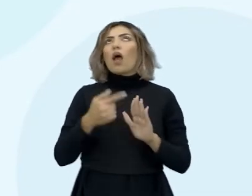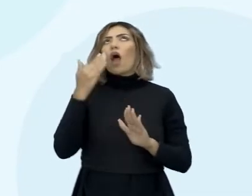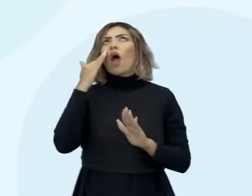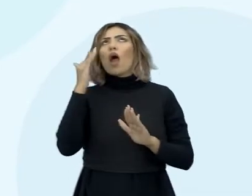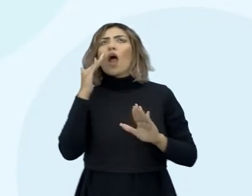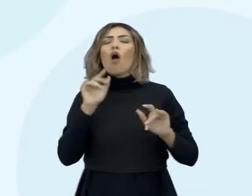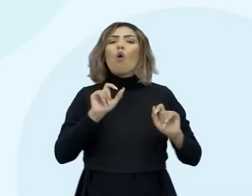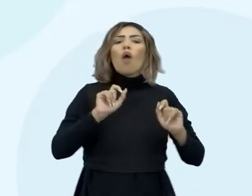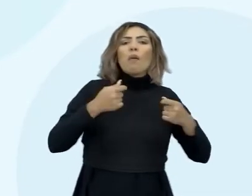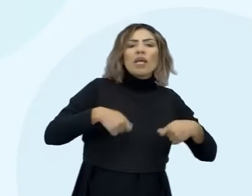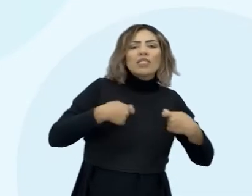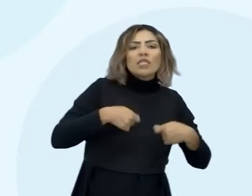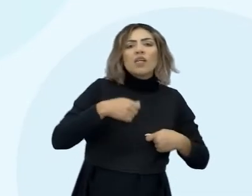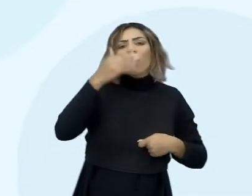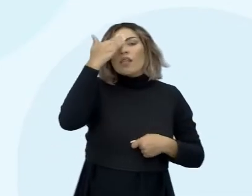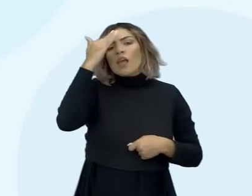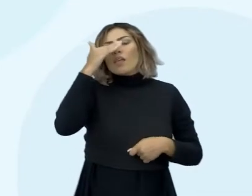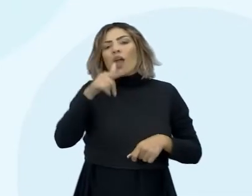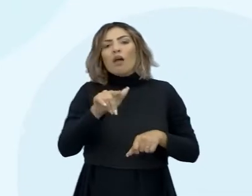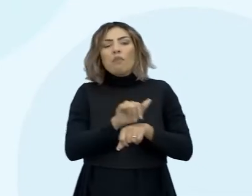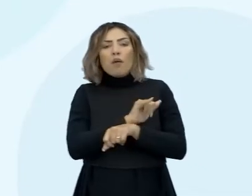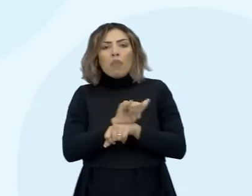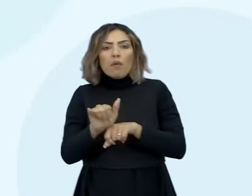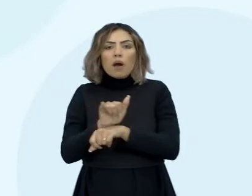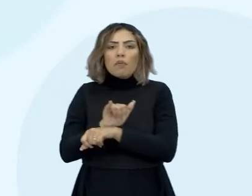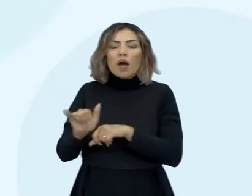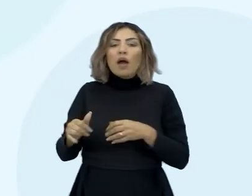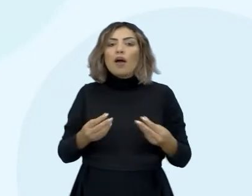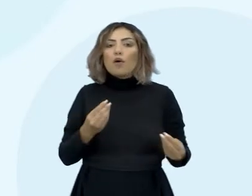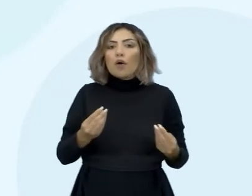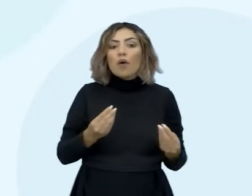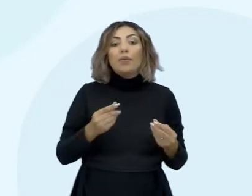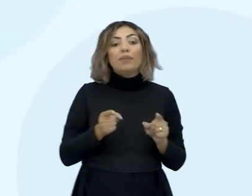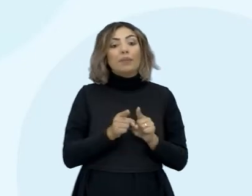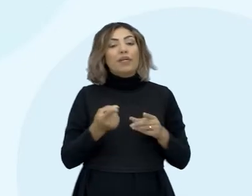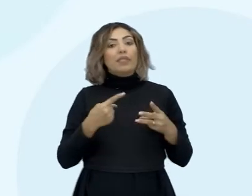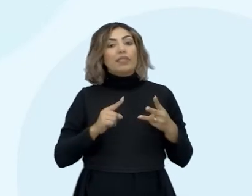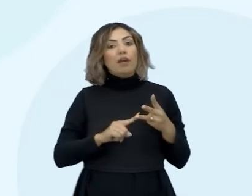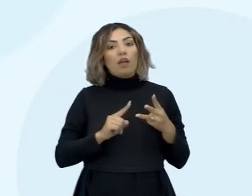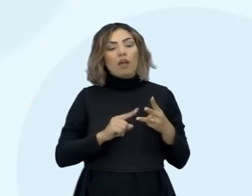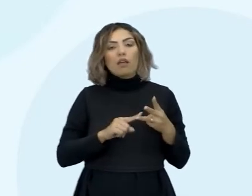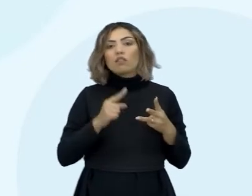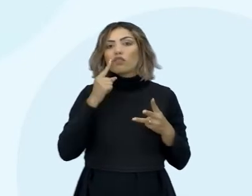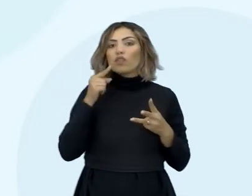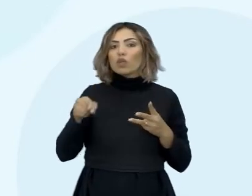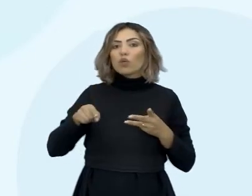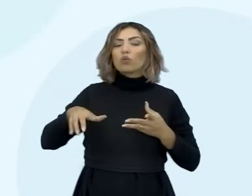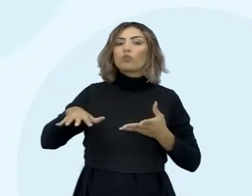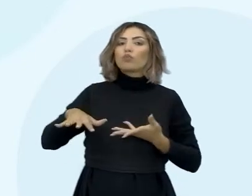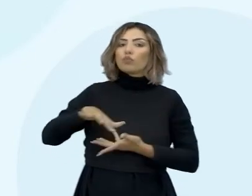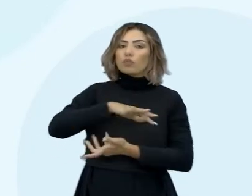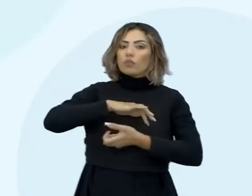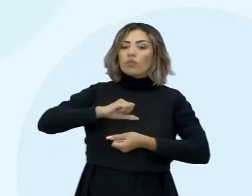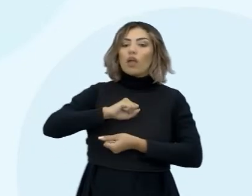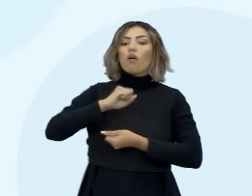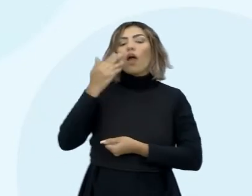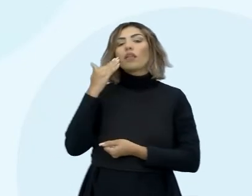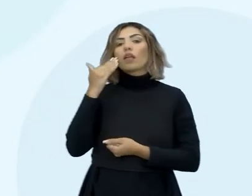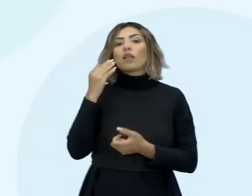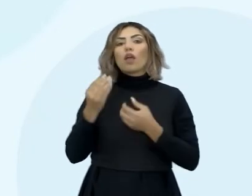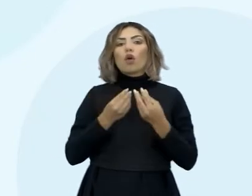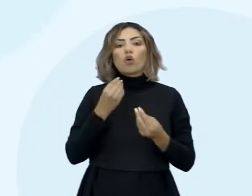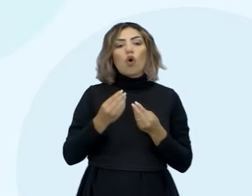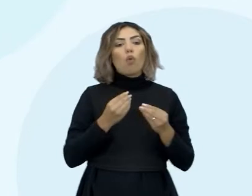que é preciso para idealizar esse protótipo. Na 3, a gente, dos hábitos sustentáveis, estava investigando e analisando a pegada